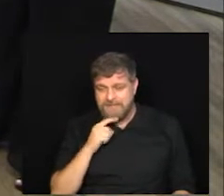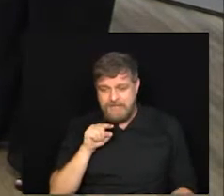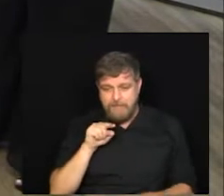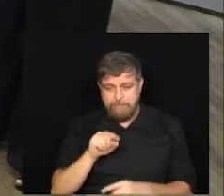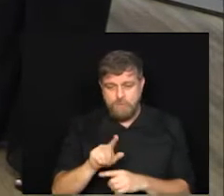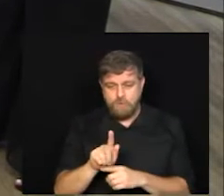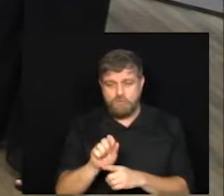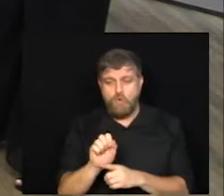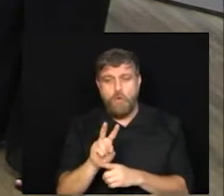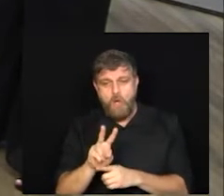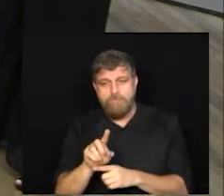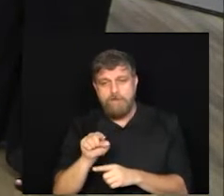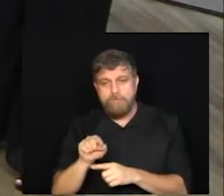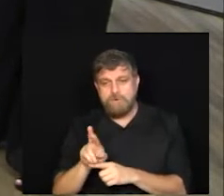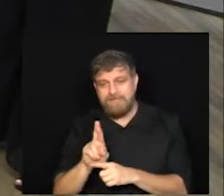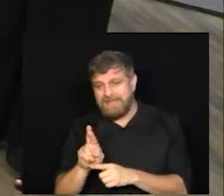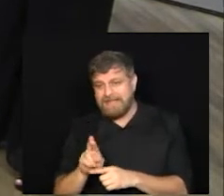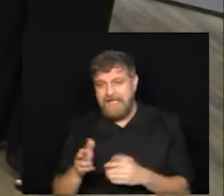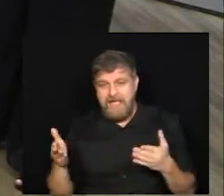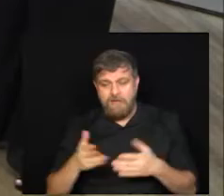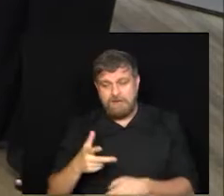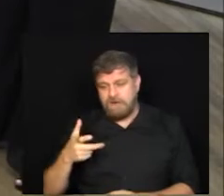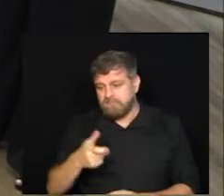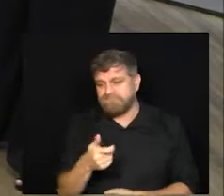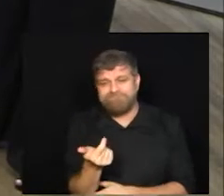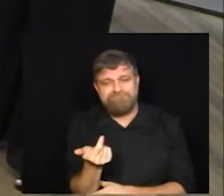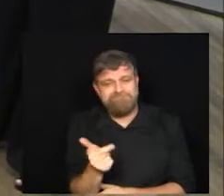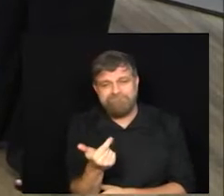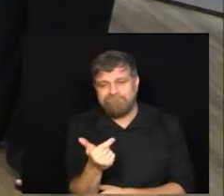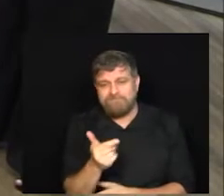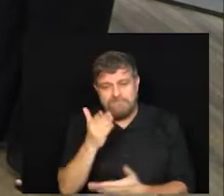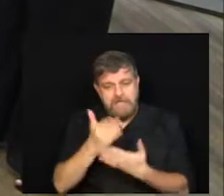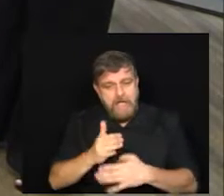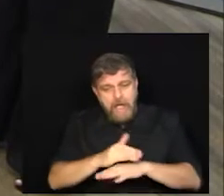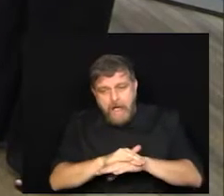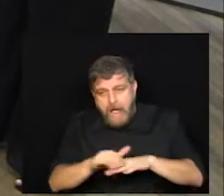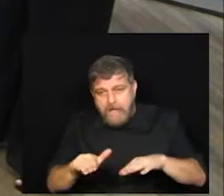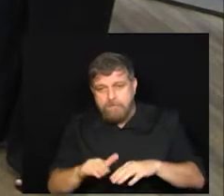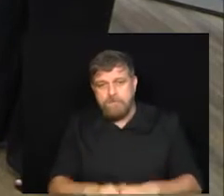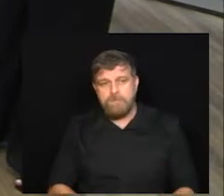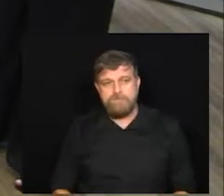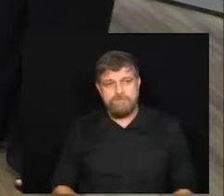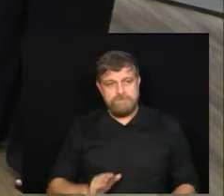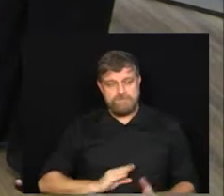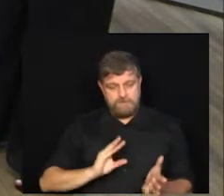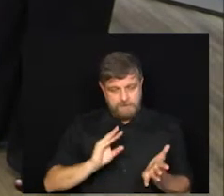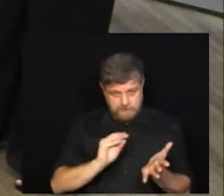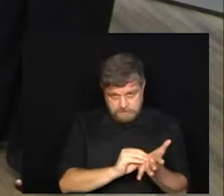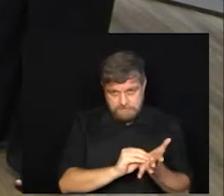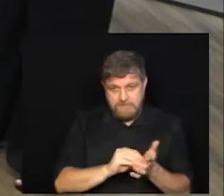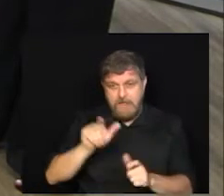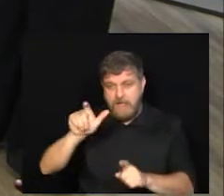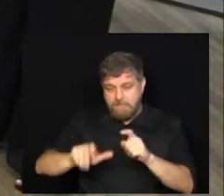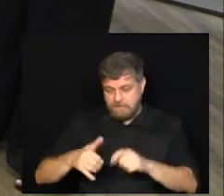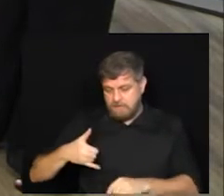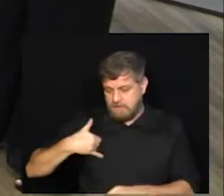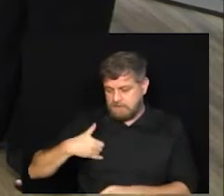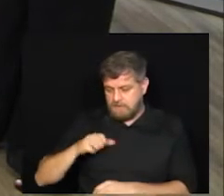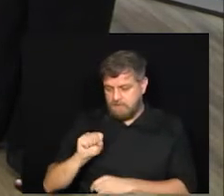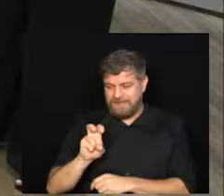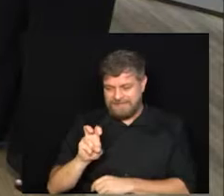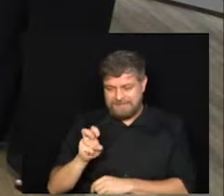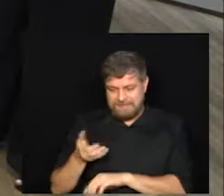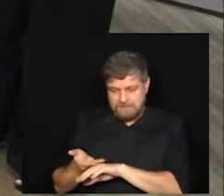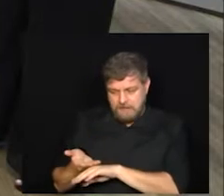vacina.campinas.sp.gov.br, neste momento não temos mais doses na cidade de Campinas, mas os agendamentos para as pessoas acima de